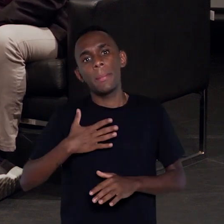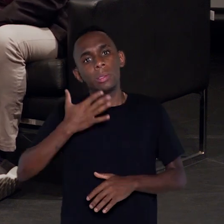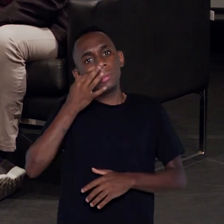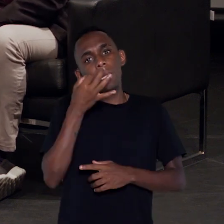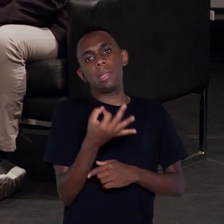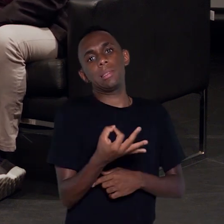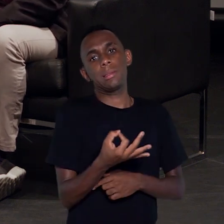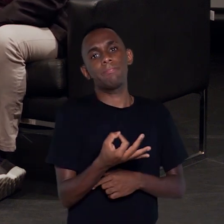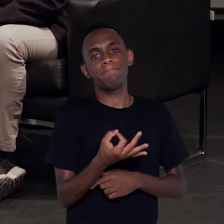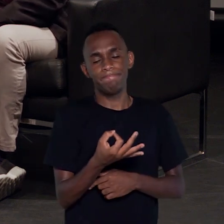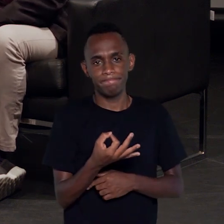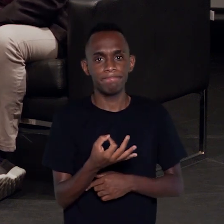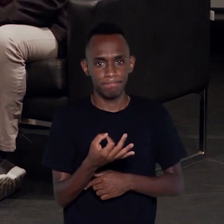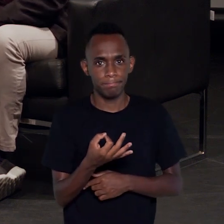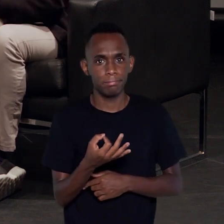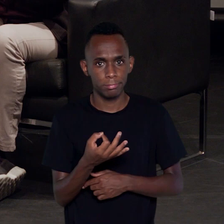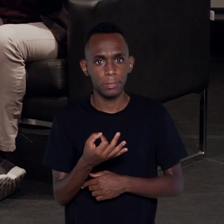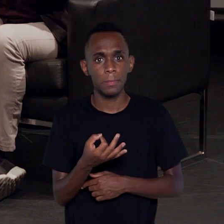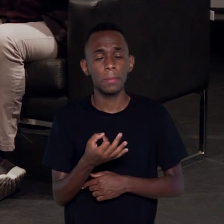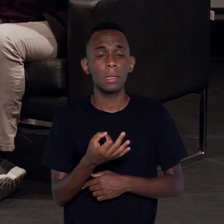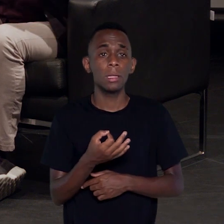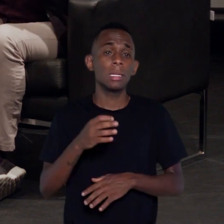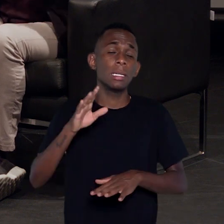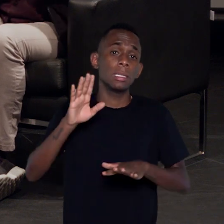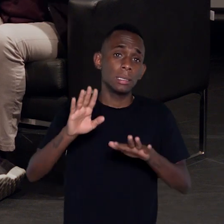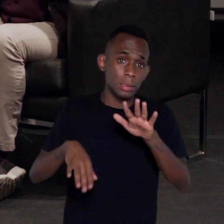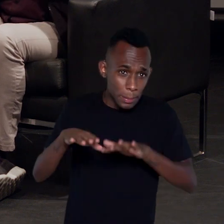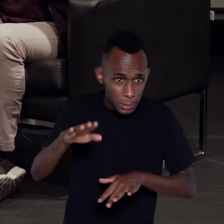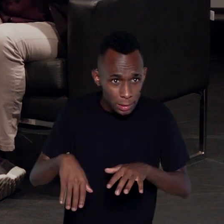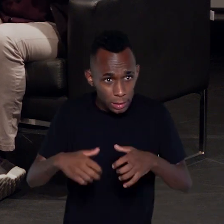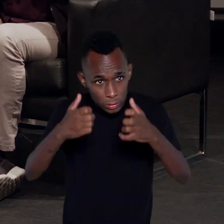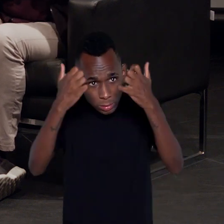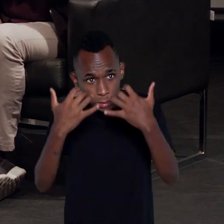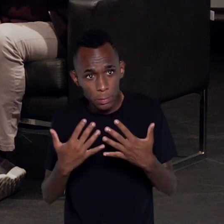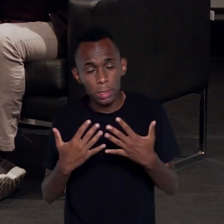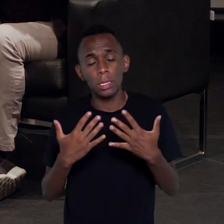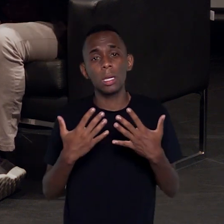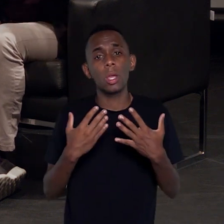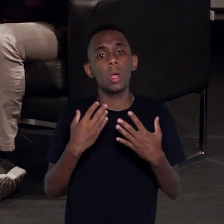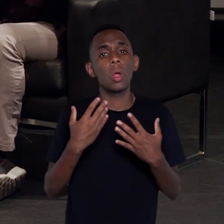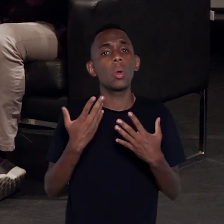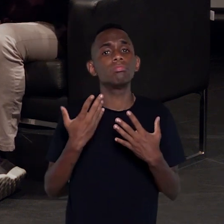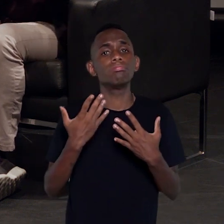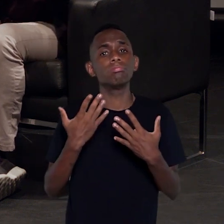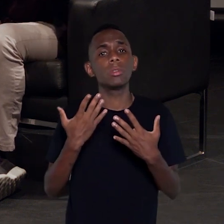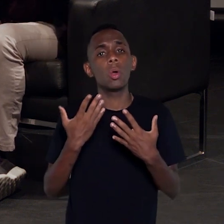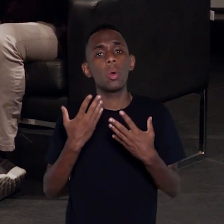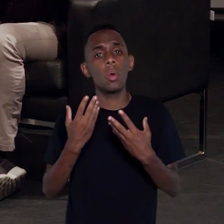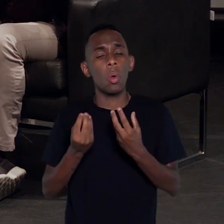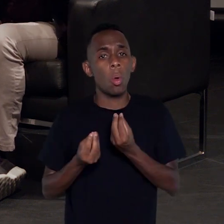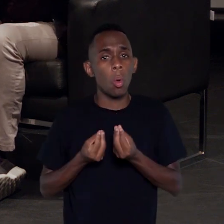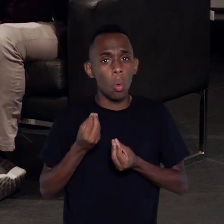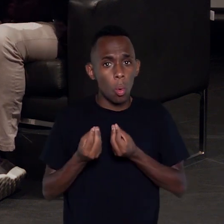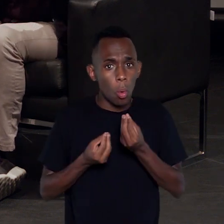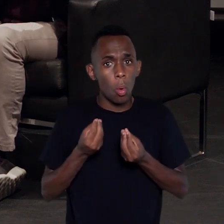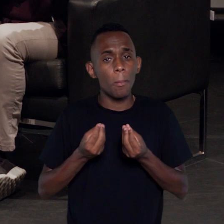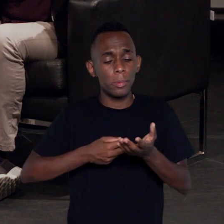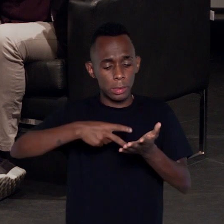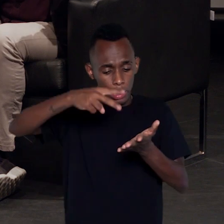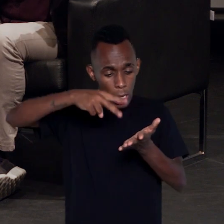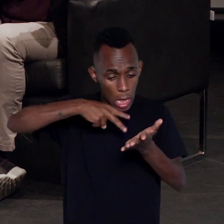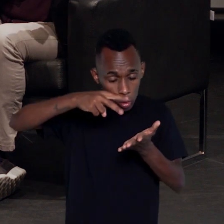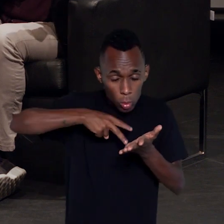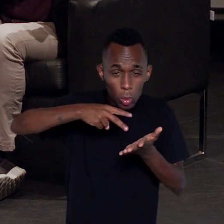que me interessa, né? E aquela que talvez que explique, de alguma forma,